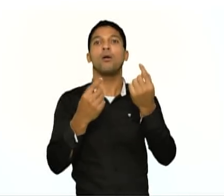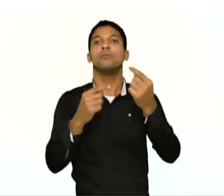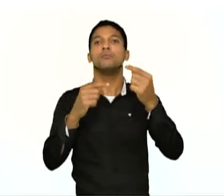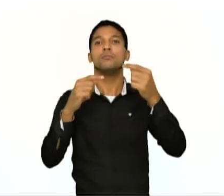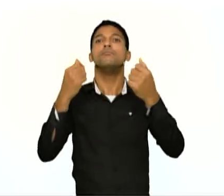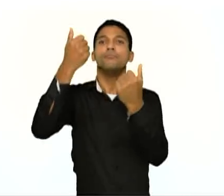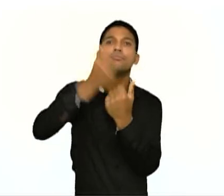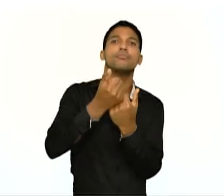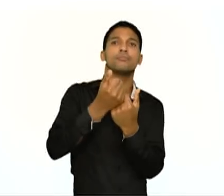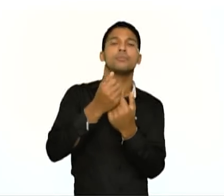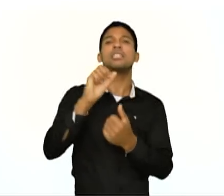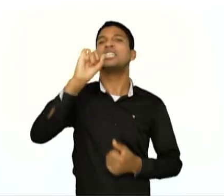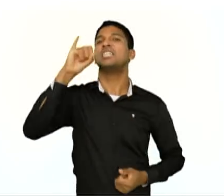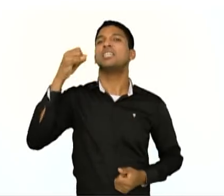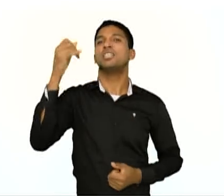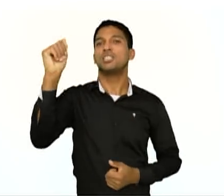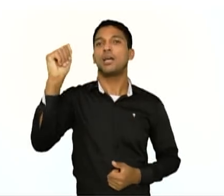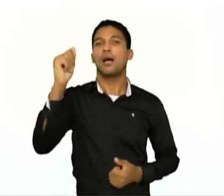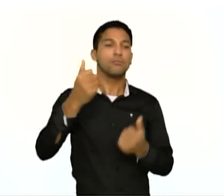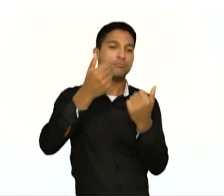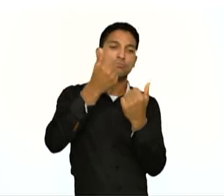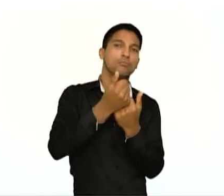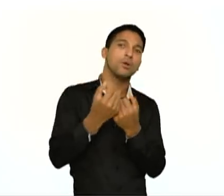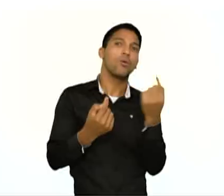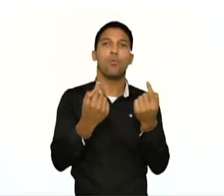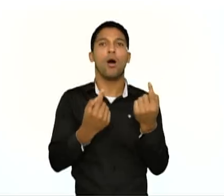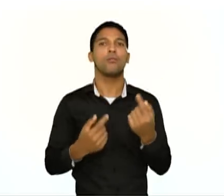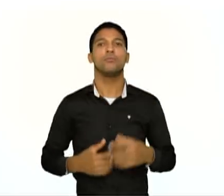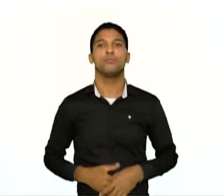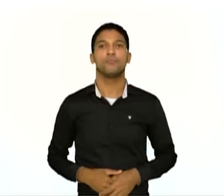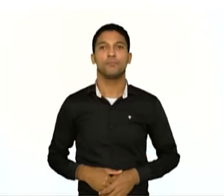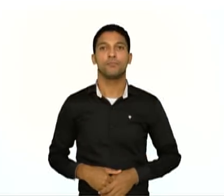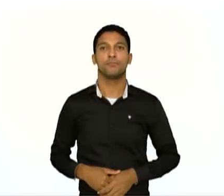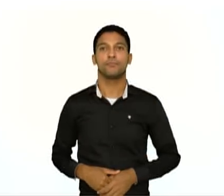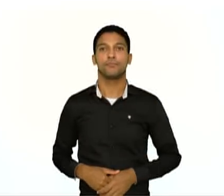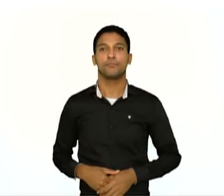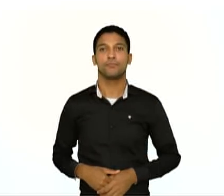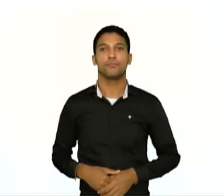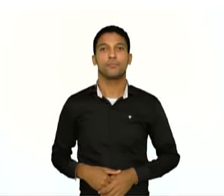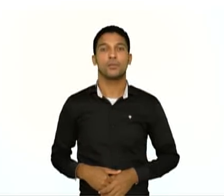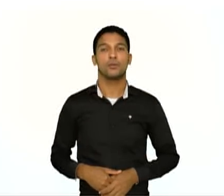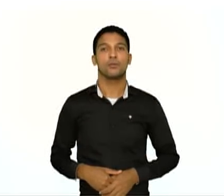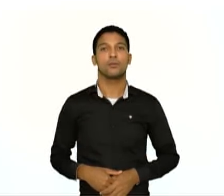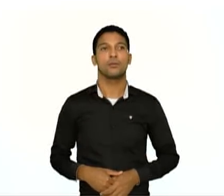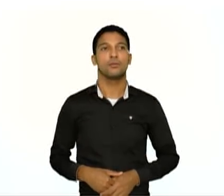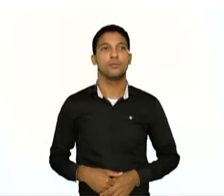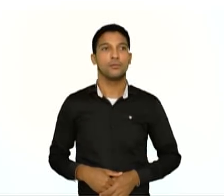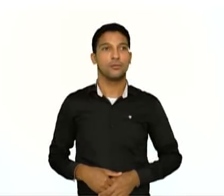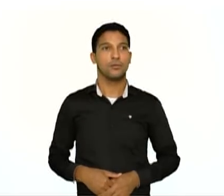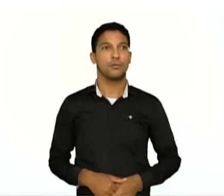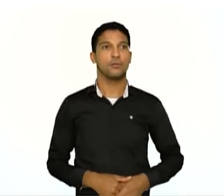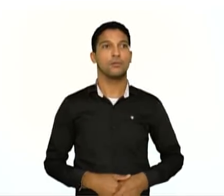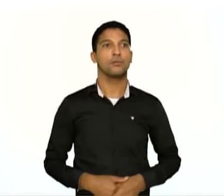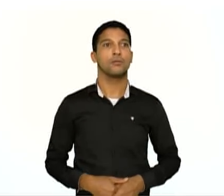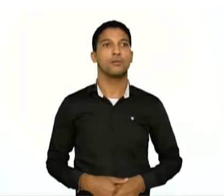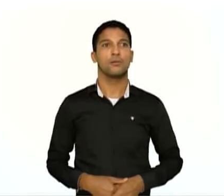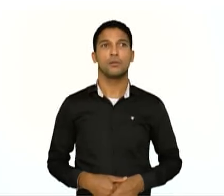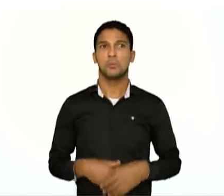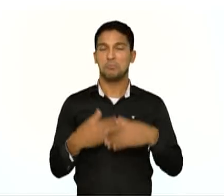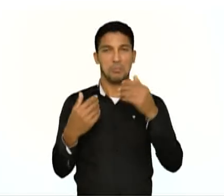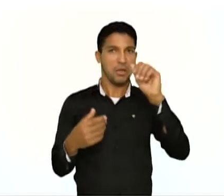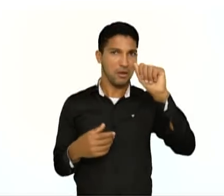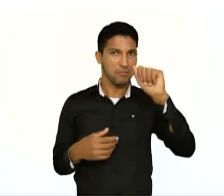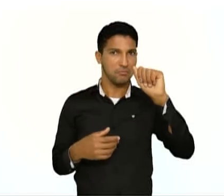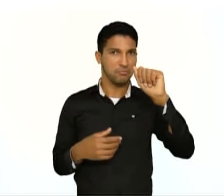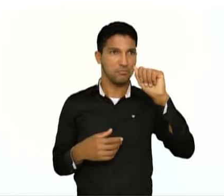posso fazer a substituição dessa palavra por outra, mantendo o mesmo sentido desse enunciado? Será que seria a